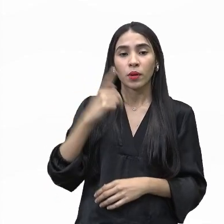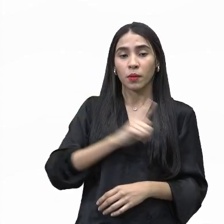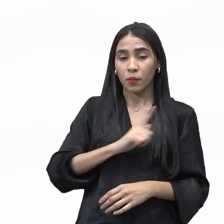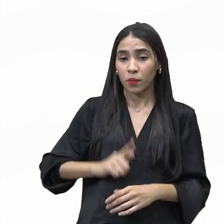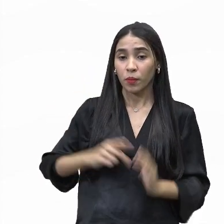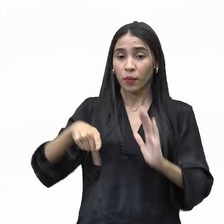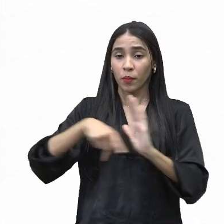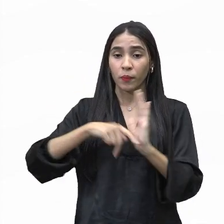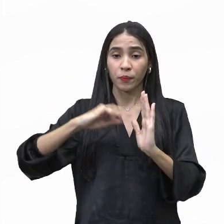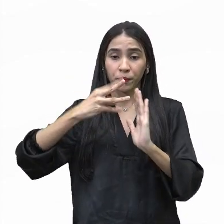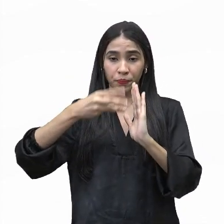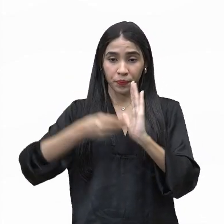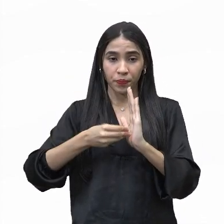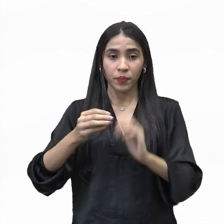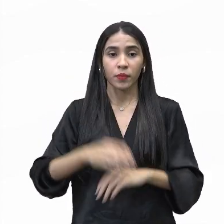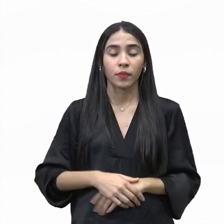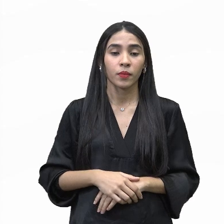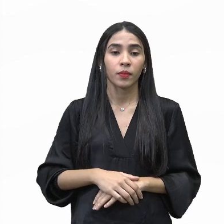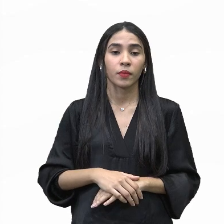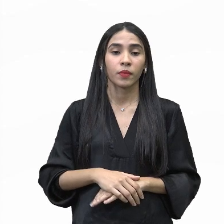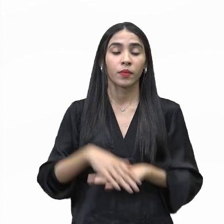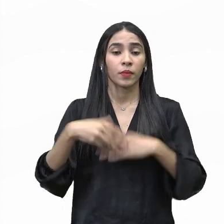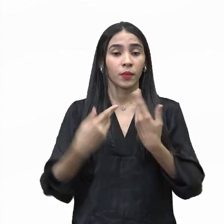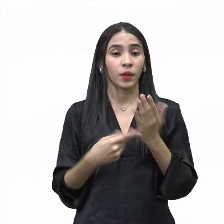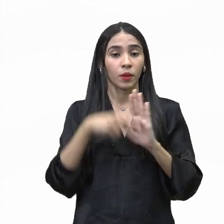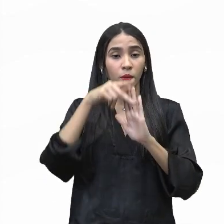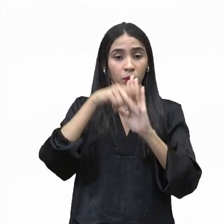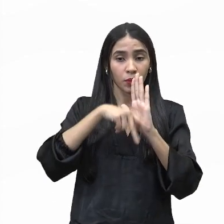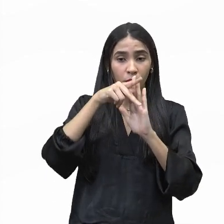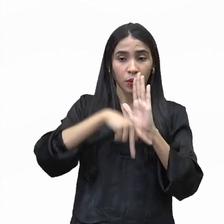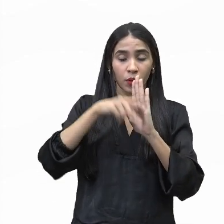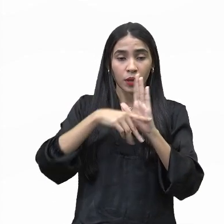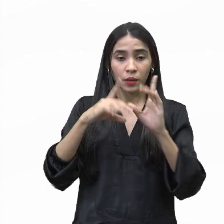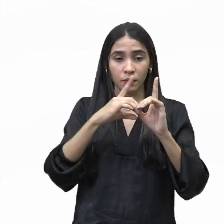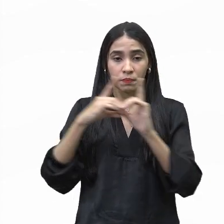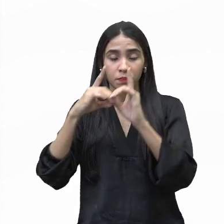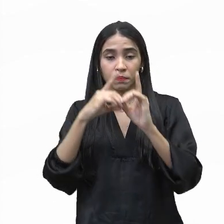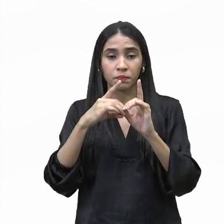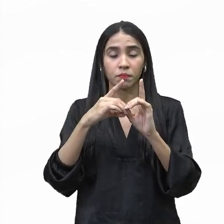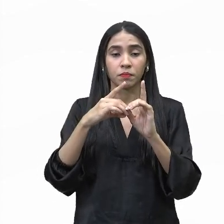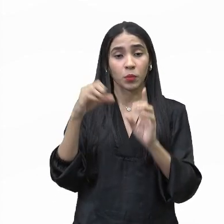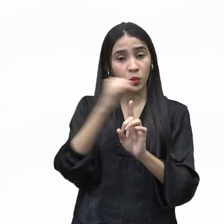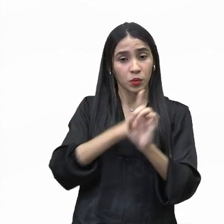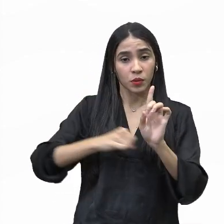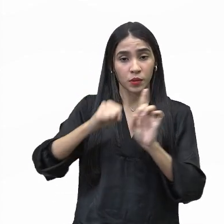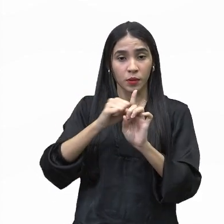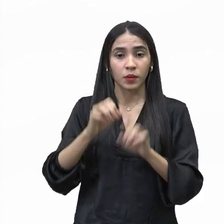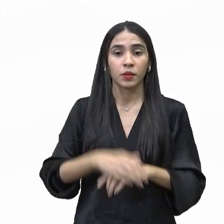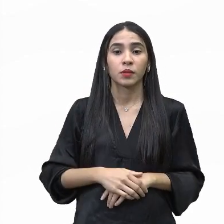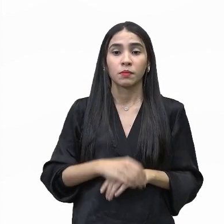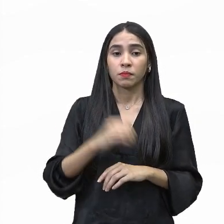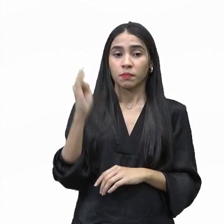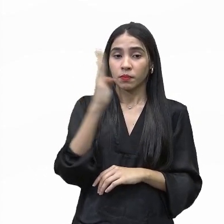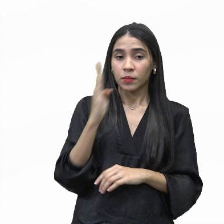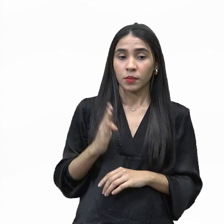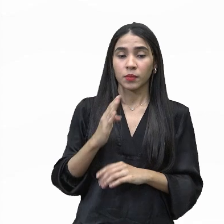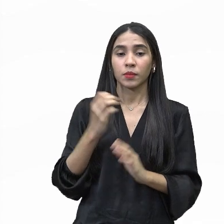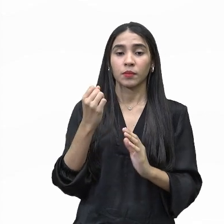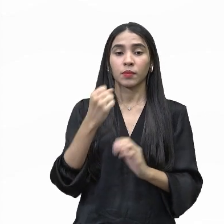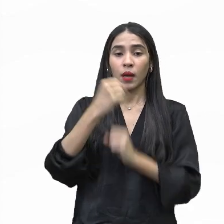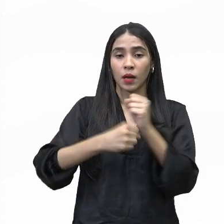da Amazônia. Então, o projeto de redemocratização da sociedade brasileira, na década